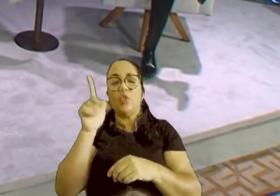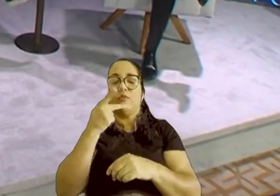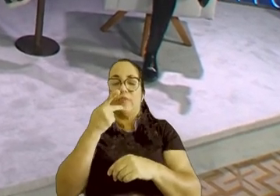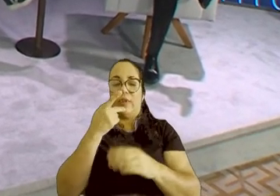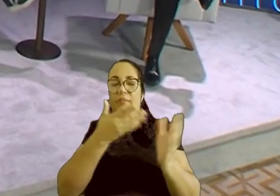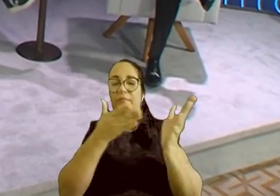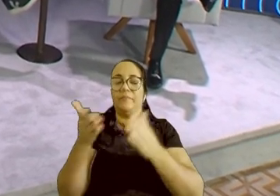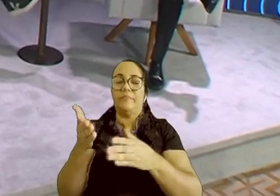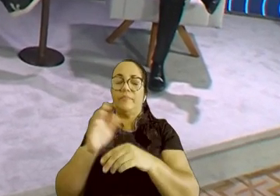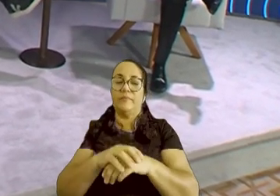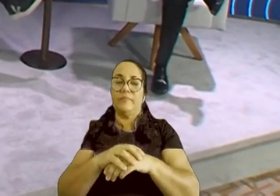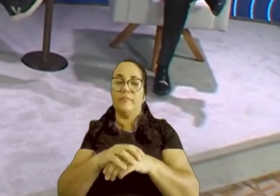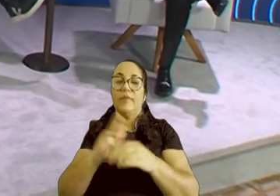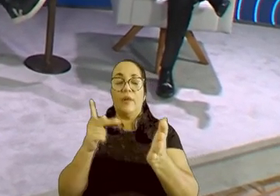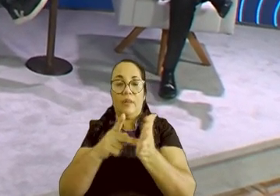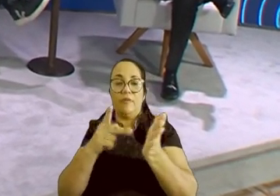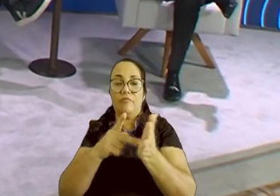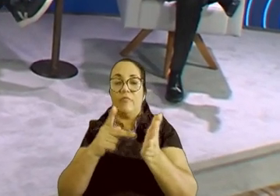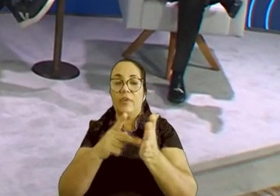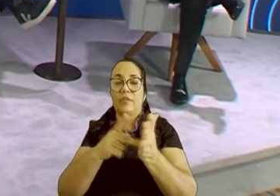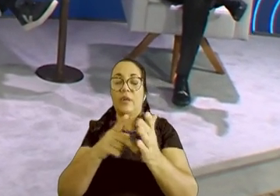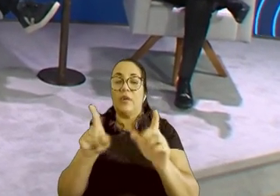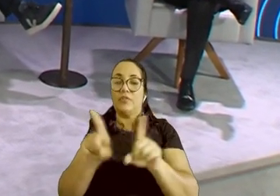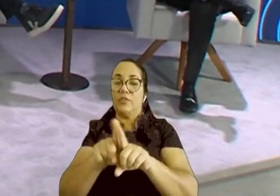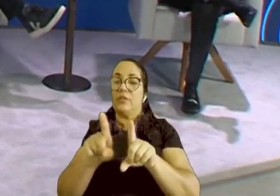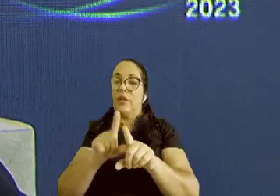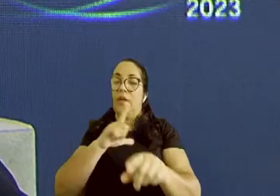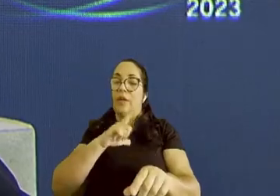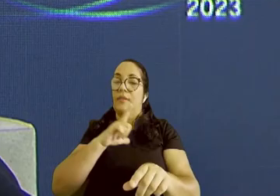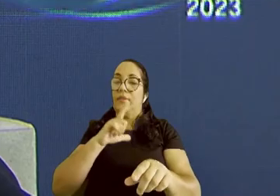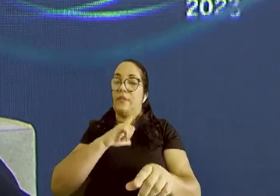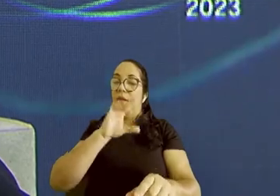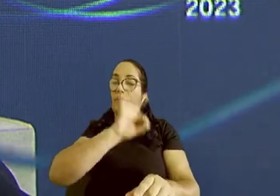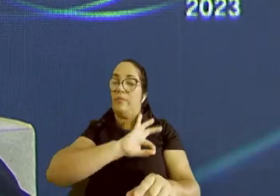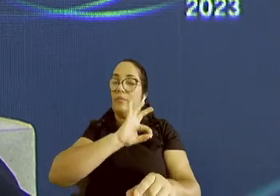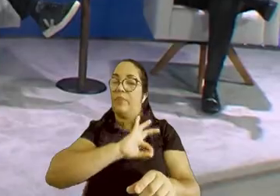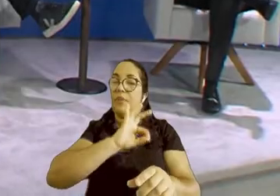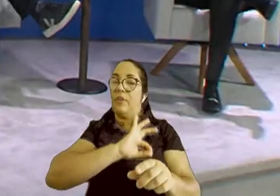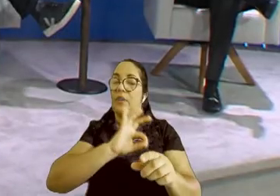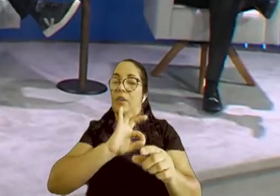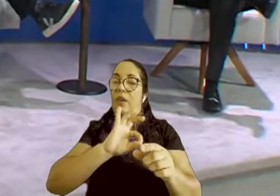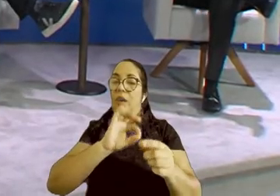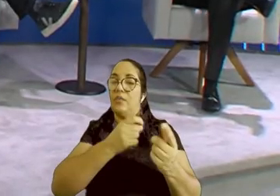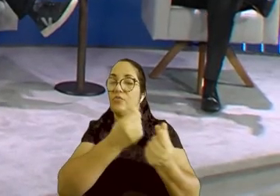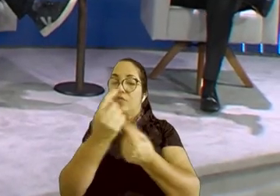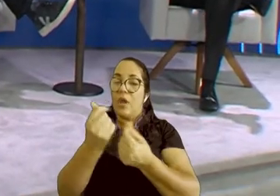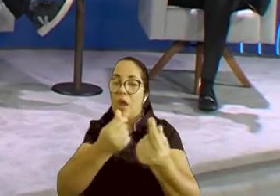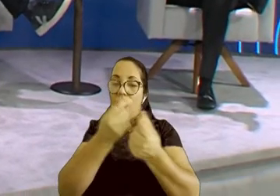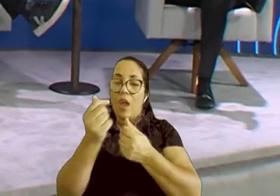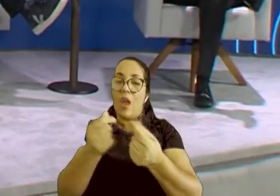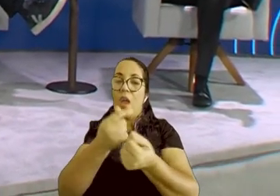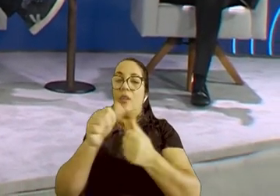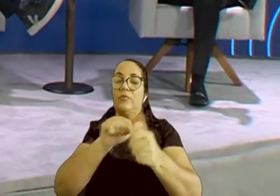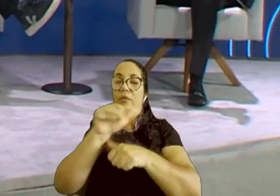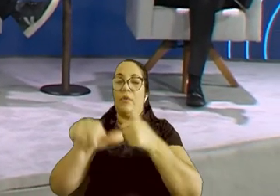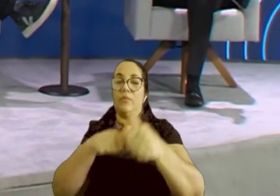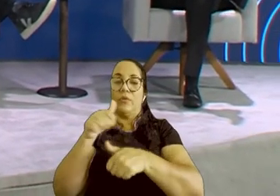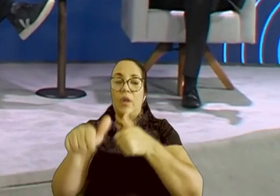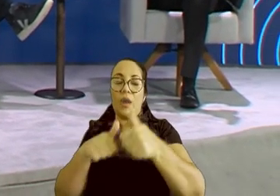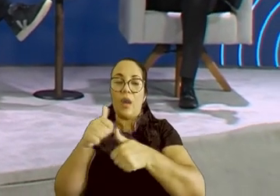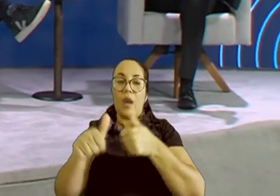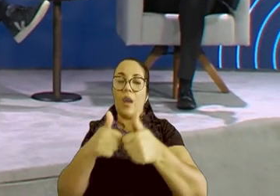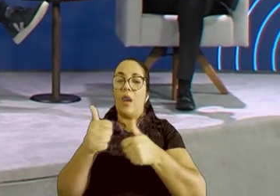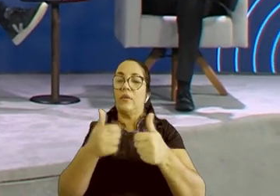houve um ajuste no valuation a gente via muita gente captar antes com métricas assim usuários ativos ou coisas que